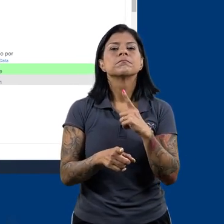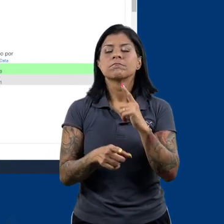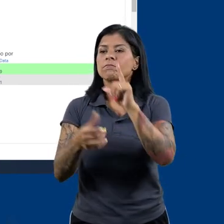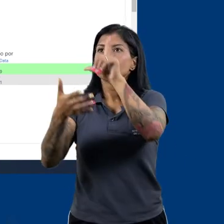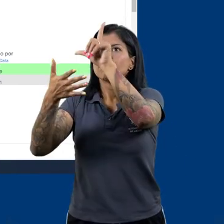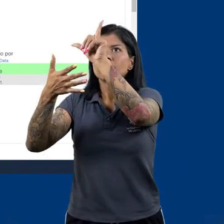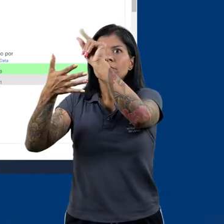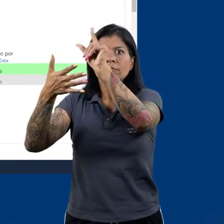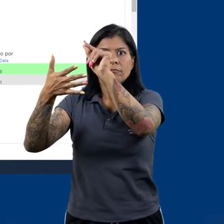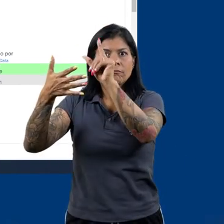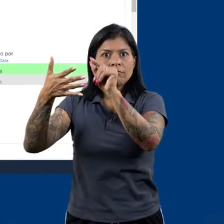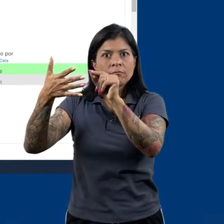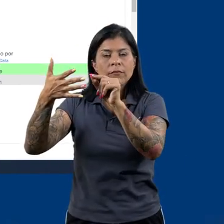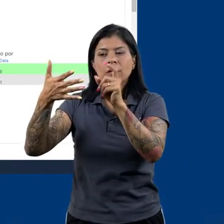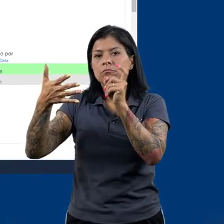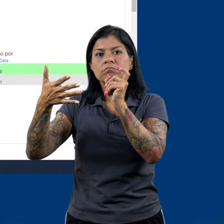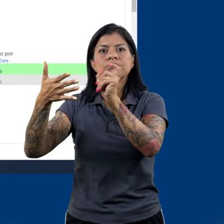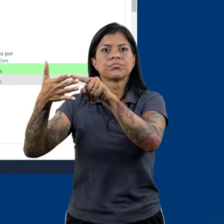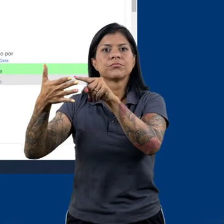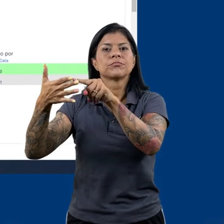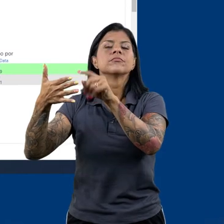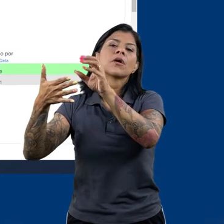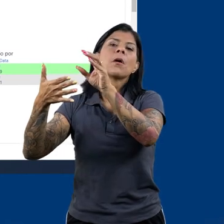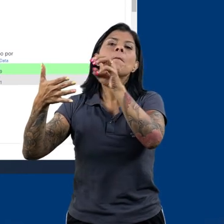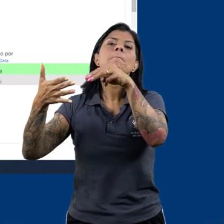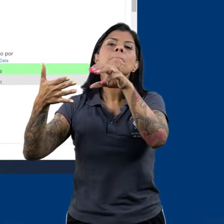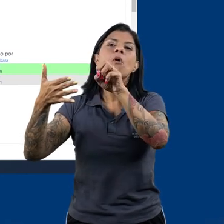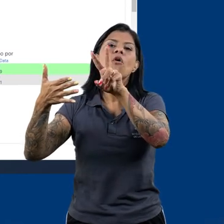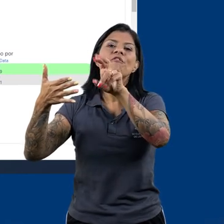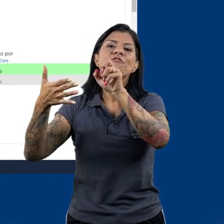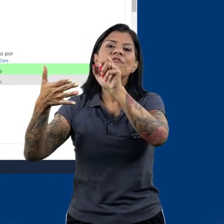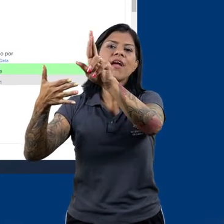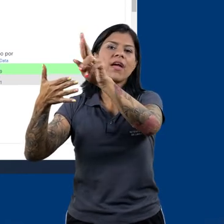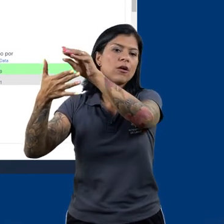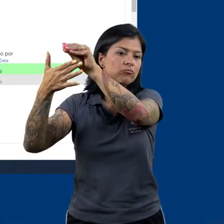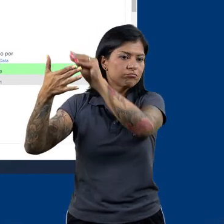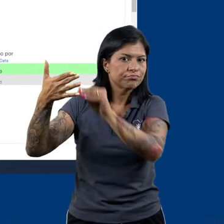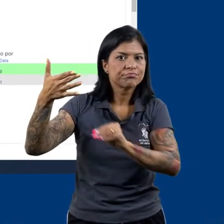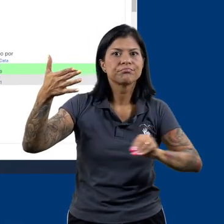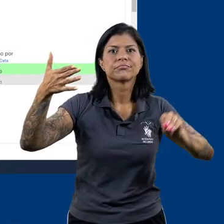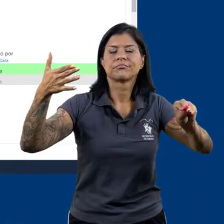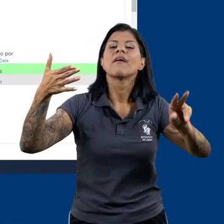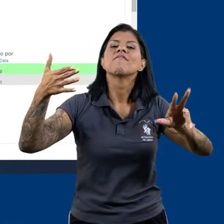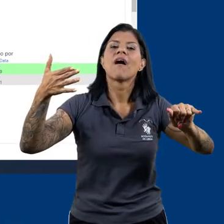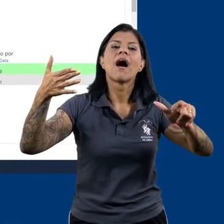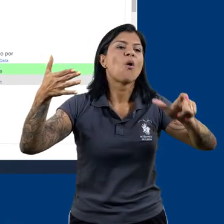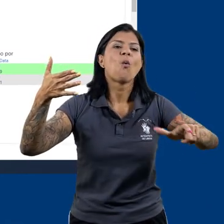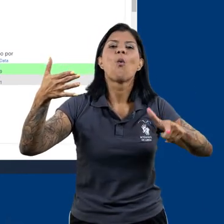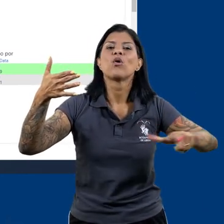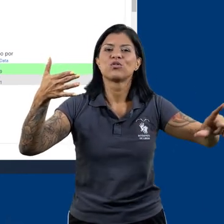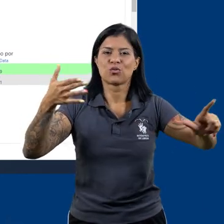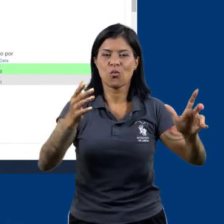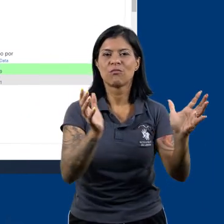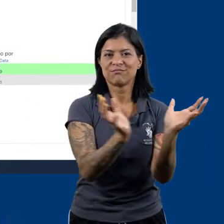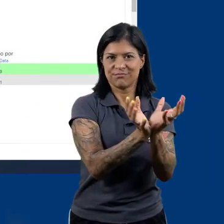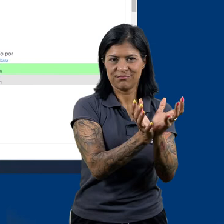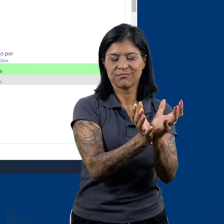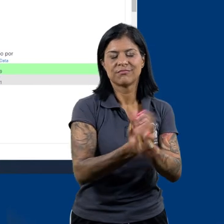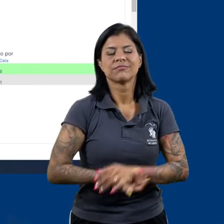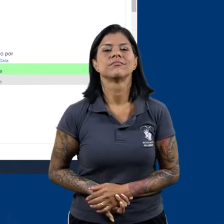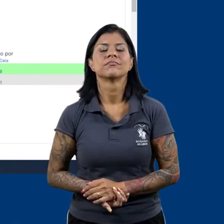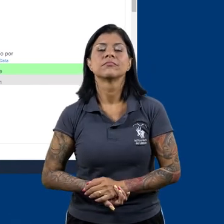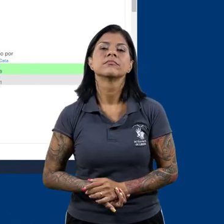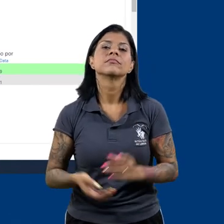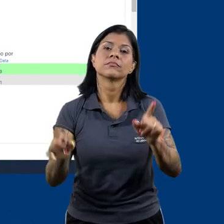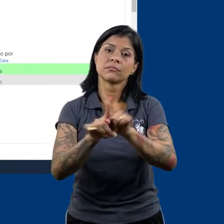aí eu poderia com o Seu Chamado mover para visualizada